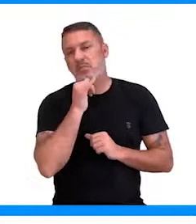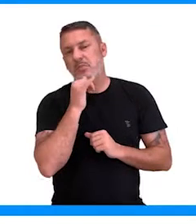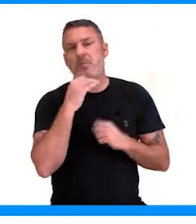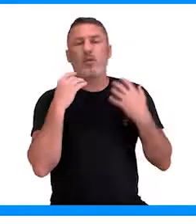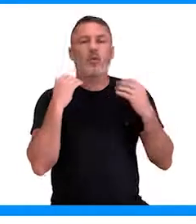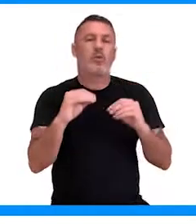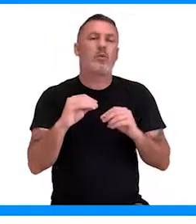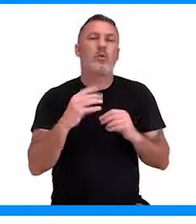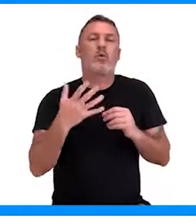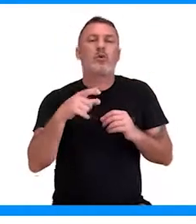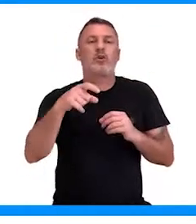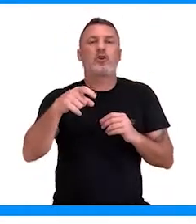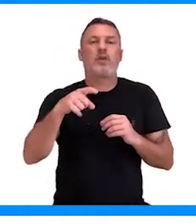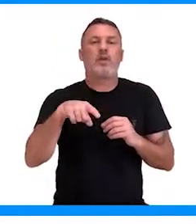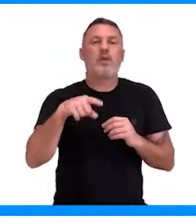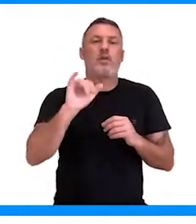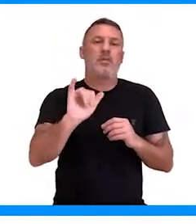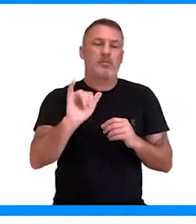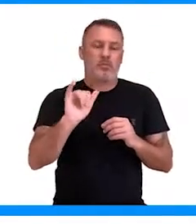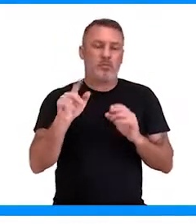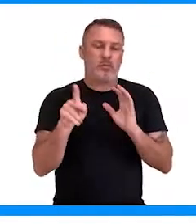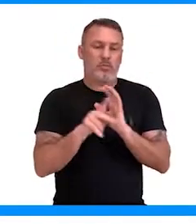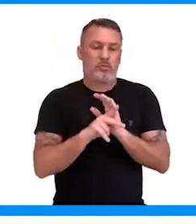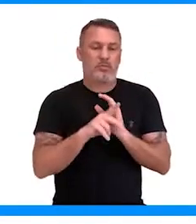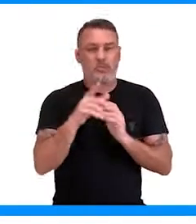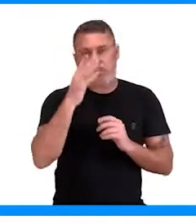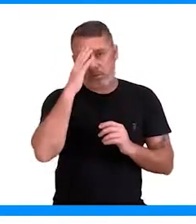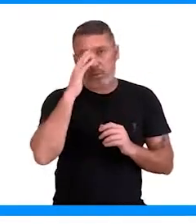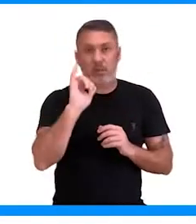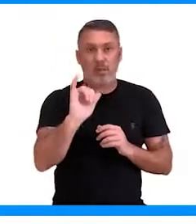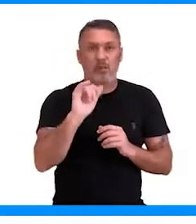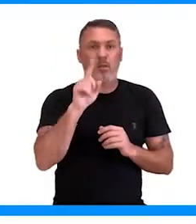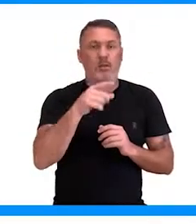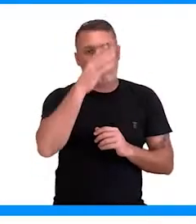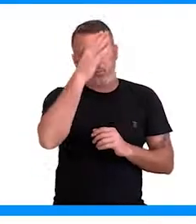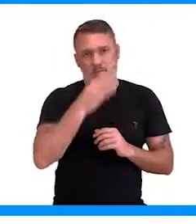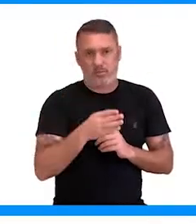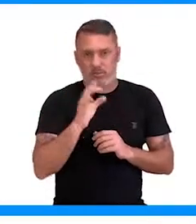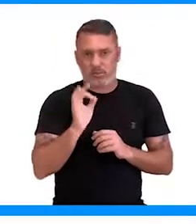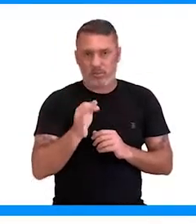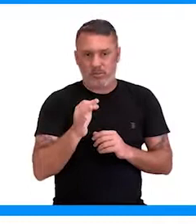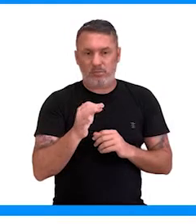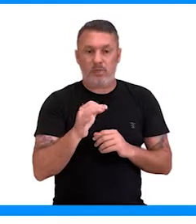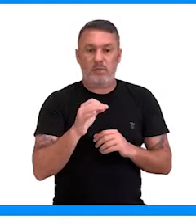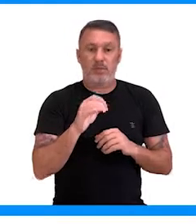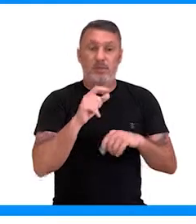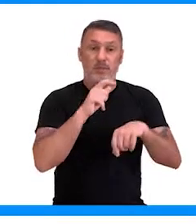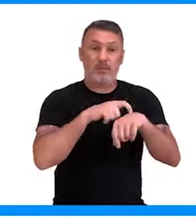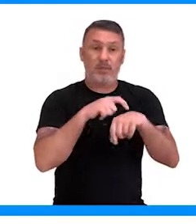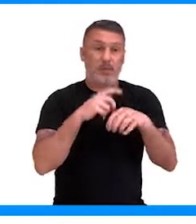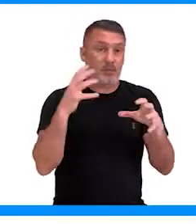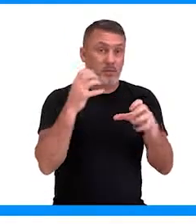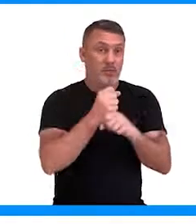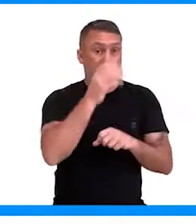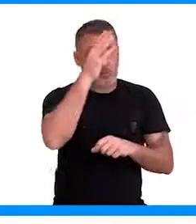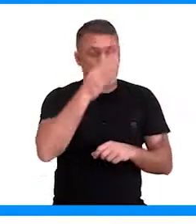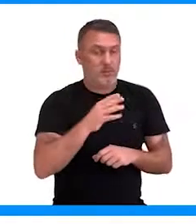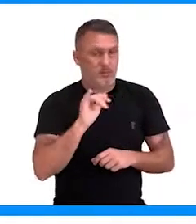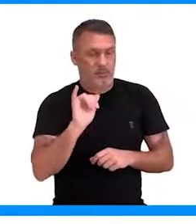Eu vou colocar no eixo Y, tá bom? Aí vocês já entendem que é na vertical. Cálculo do tempo em Y.